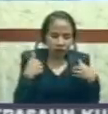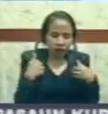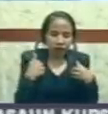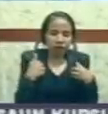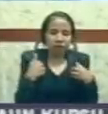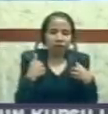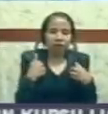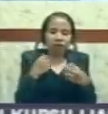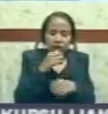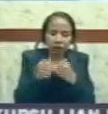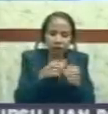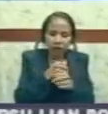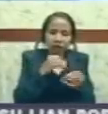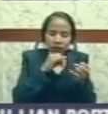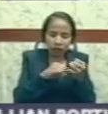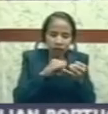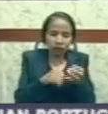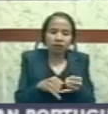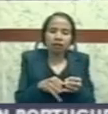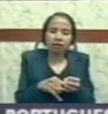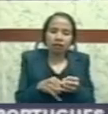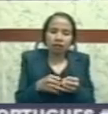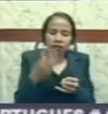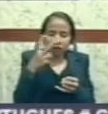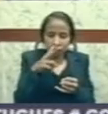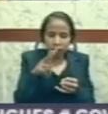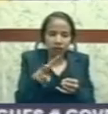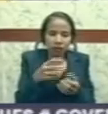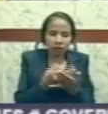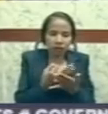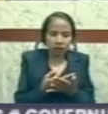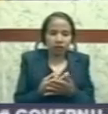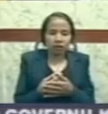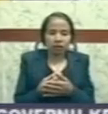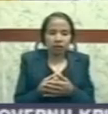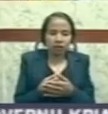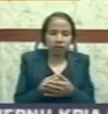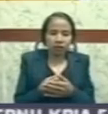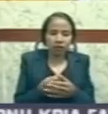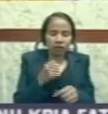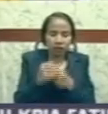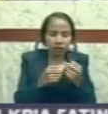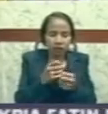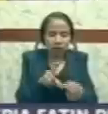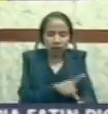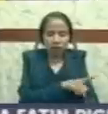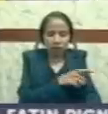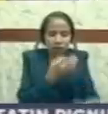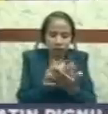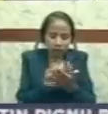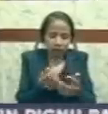to ahertahão né, tem que ir consolidar do receitas ou despesas, né? E durante o período naro, o orçamento será mais,